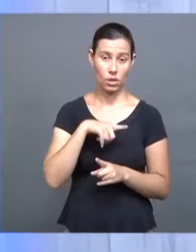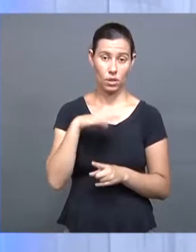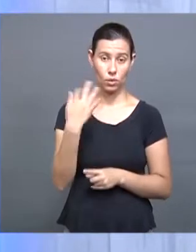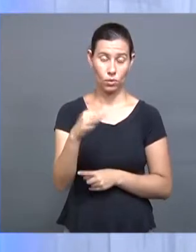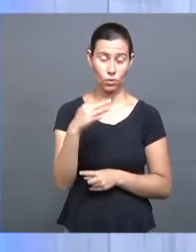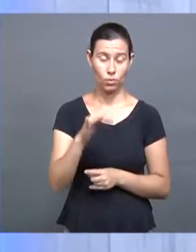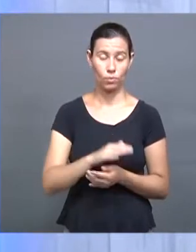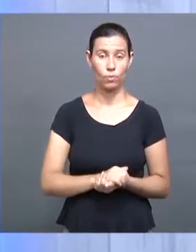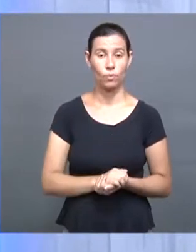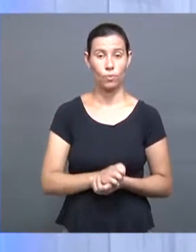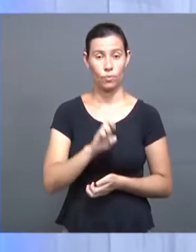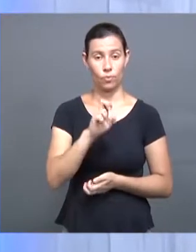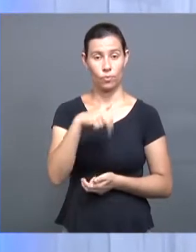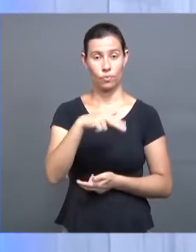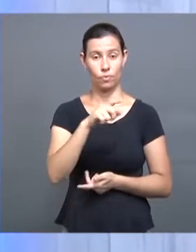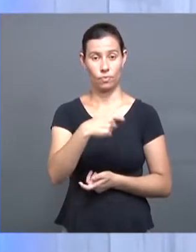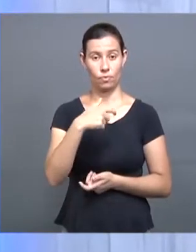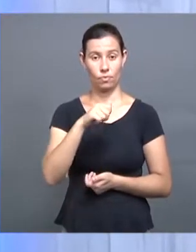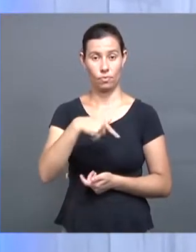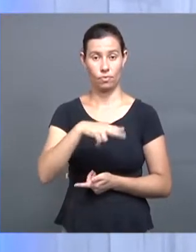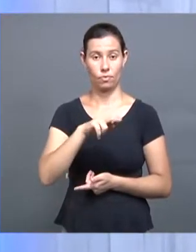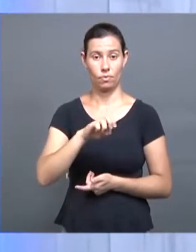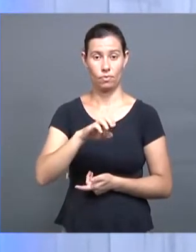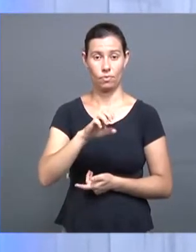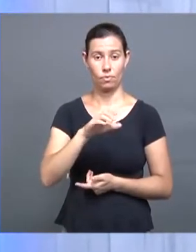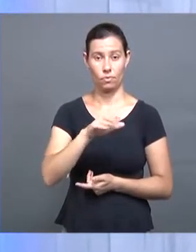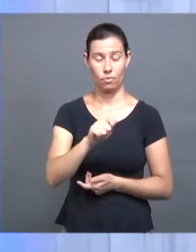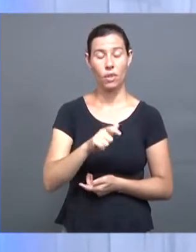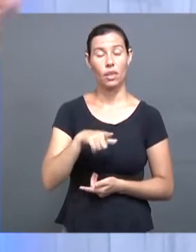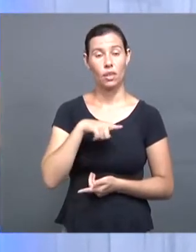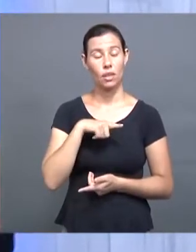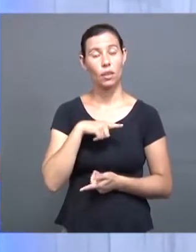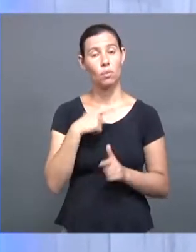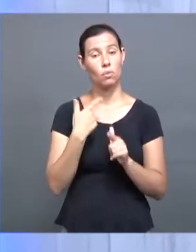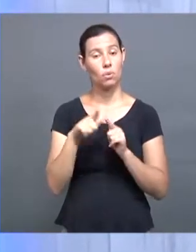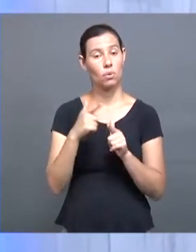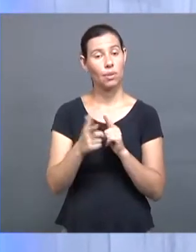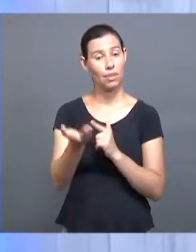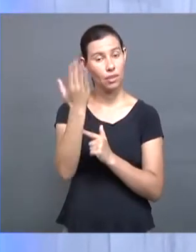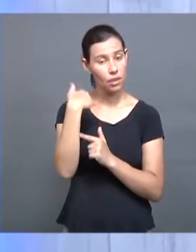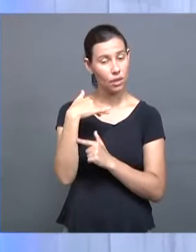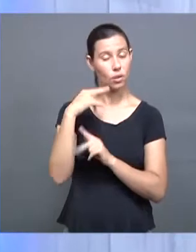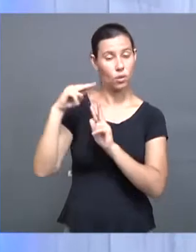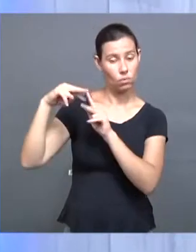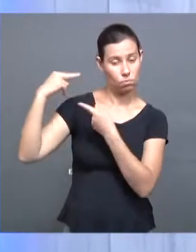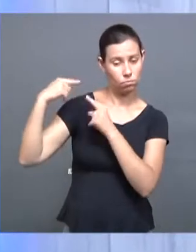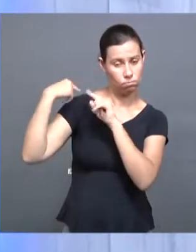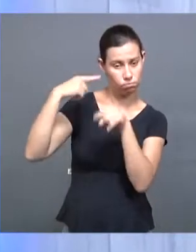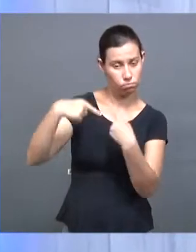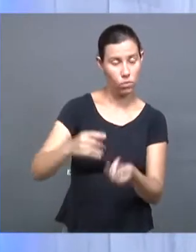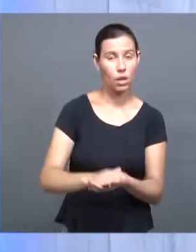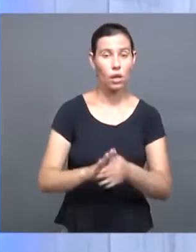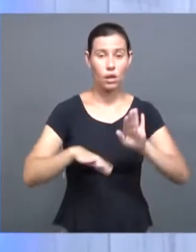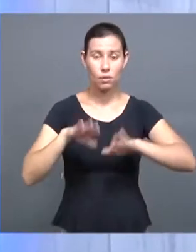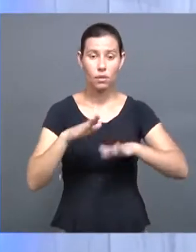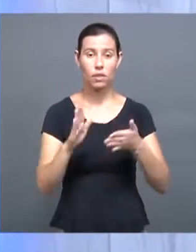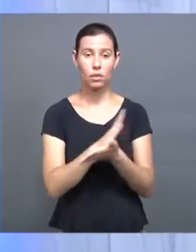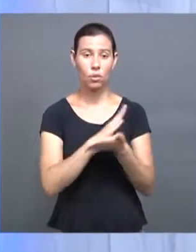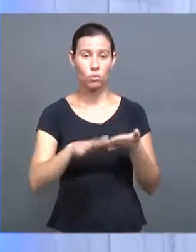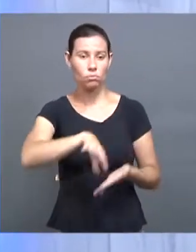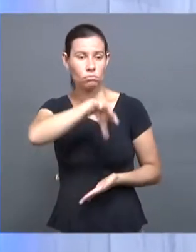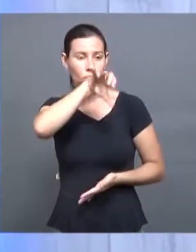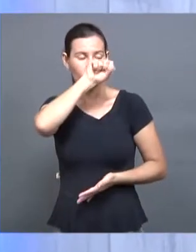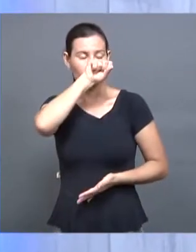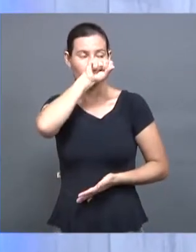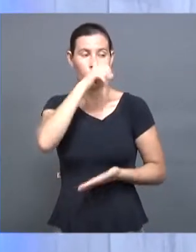uma doença neurológica ligada a fatores genéticos também, mas que pode desencadear o cheiro, como a dona Rosa falou na